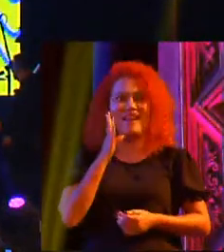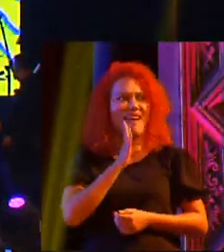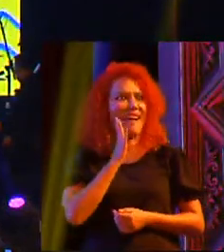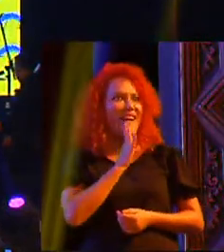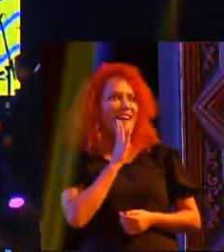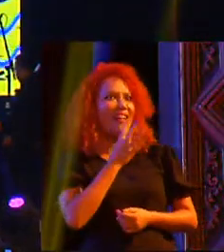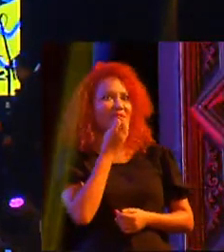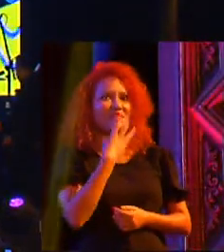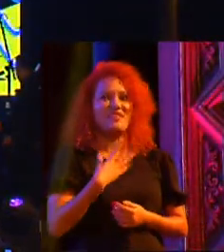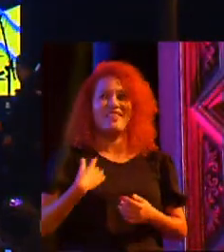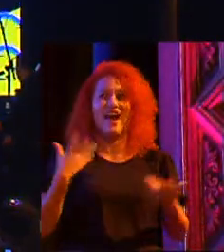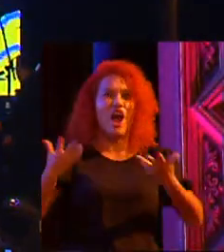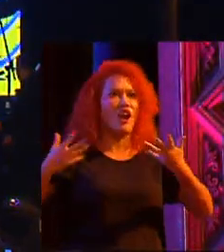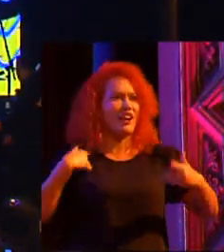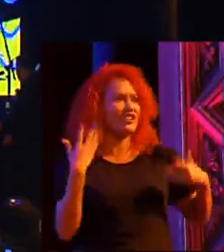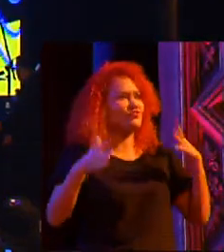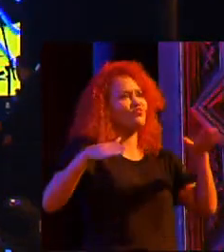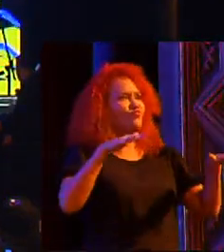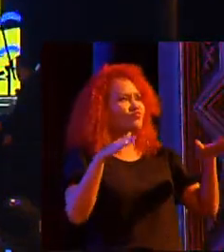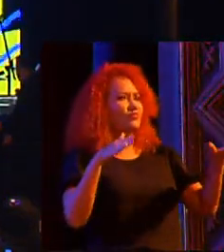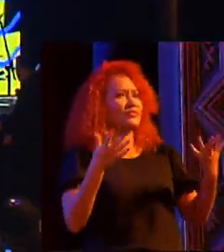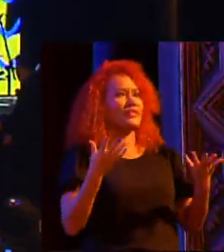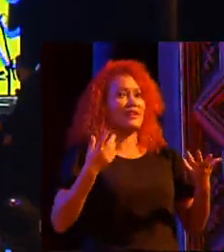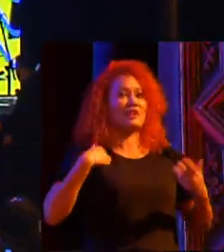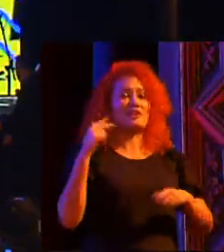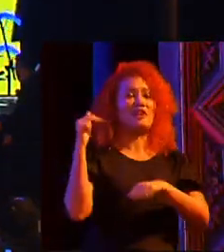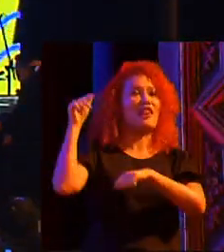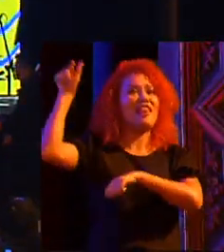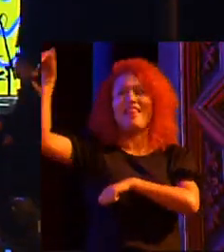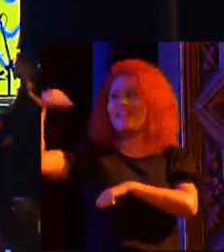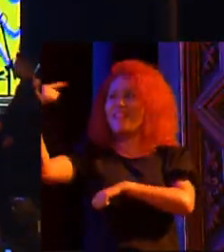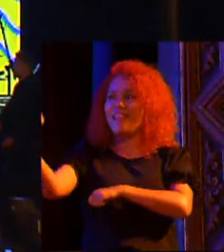Gigi, agora que eu já ia vir assim, ó. Eu tava lá atrás.